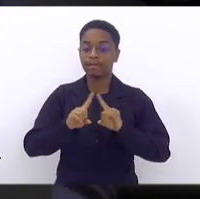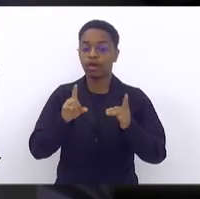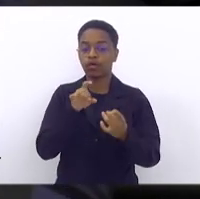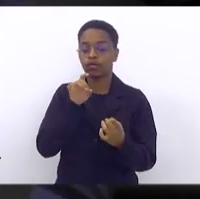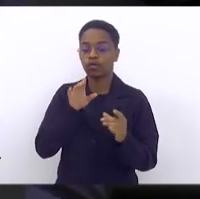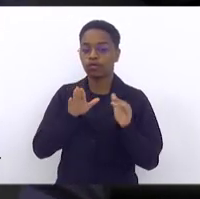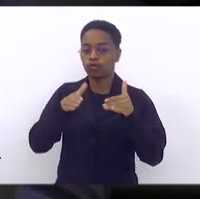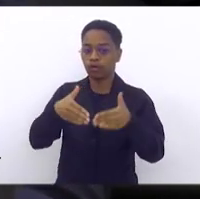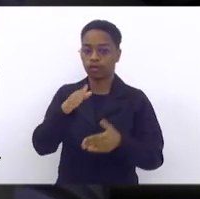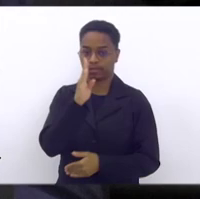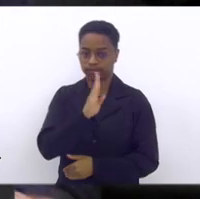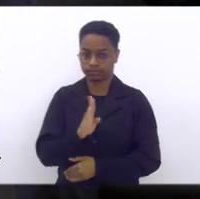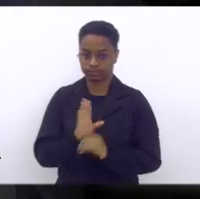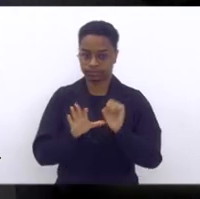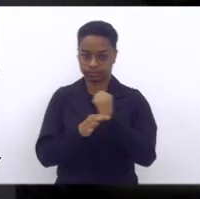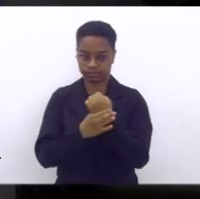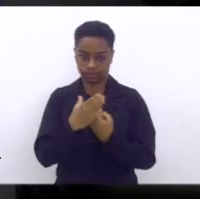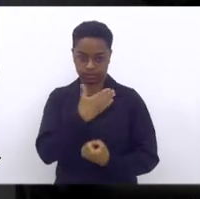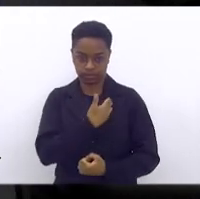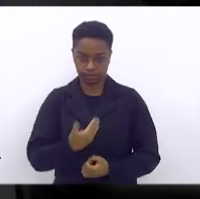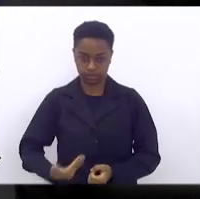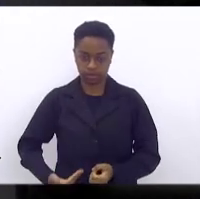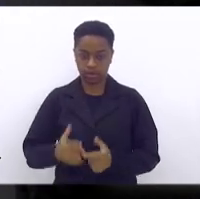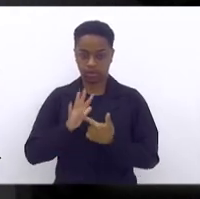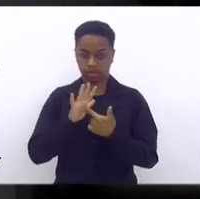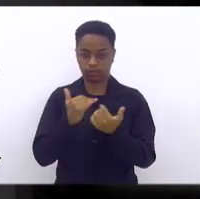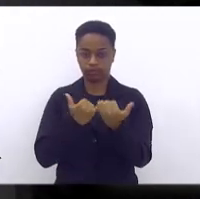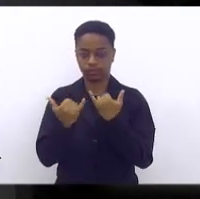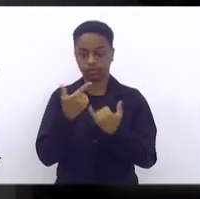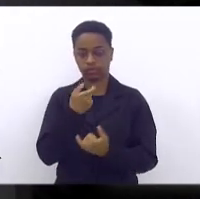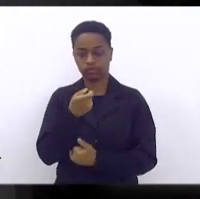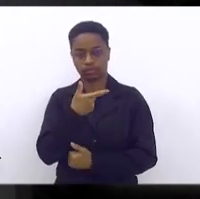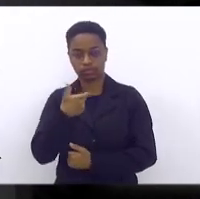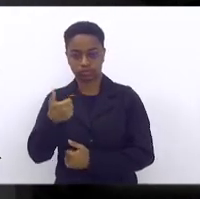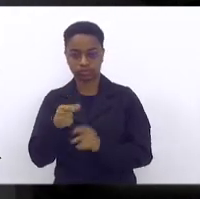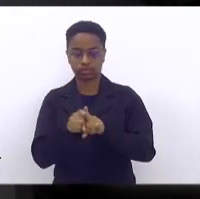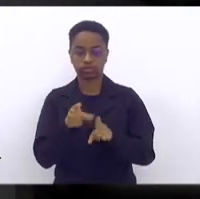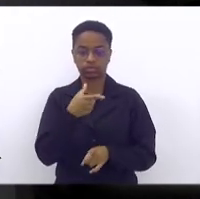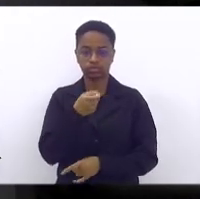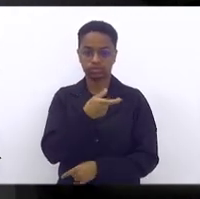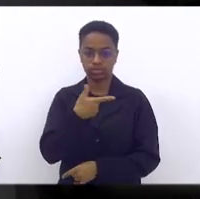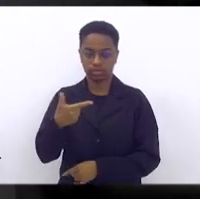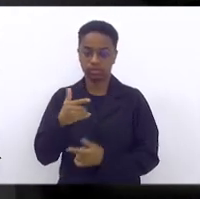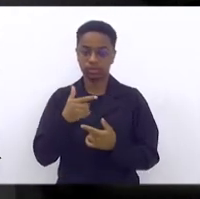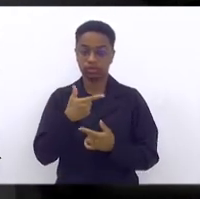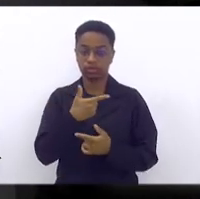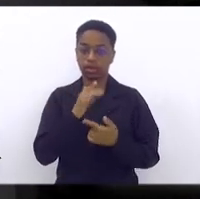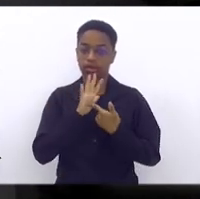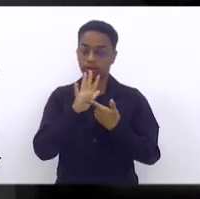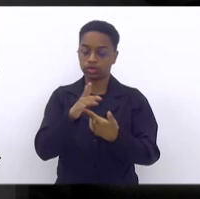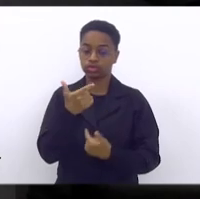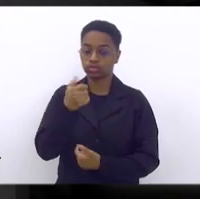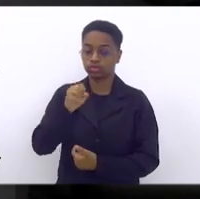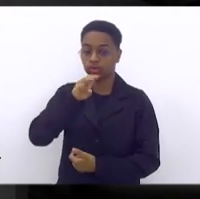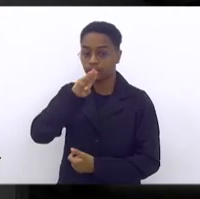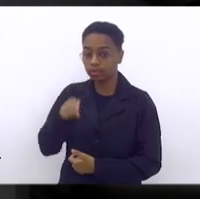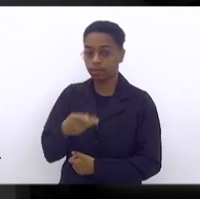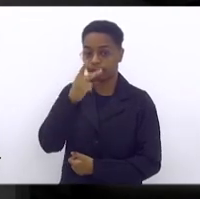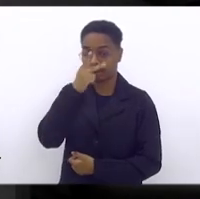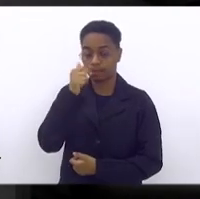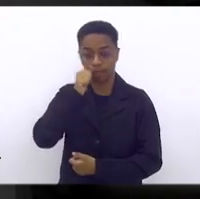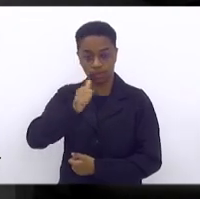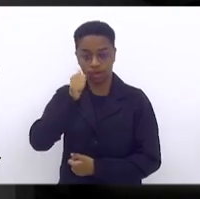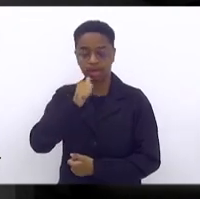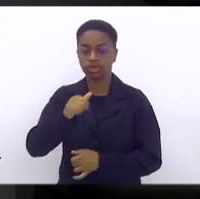né, dados de 2021 para 2022, 18 milhões de mulheres sofreram violência de gênero